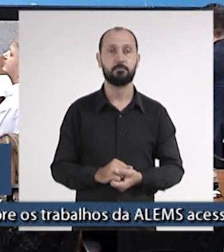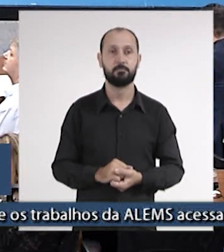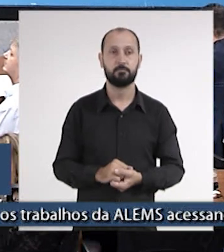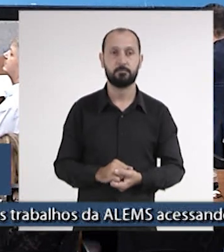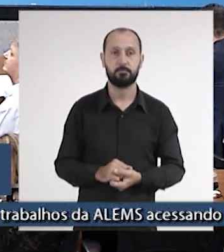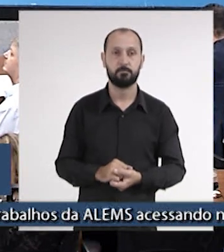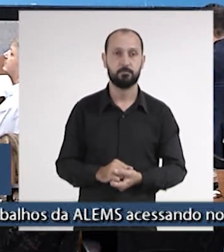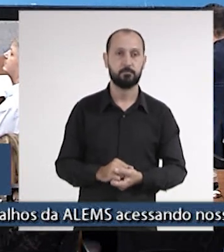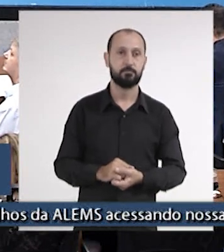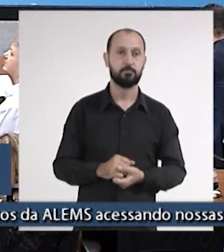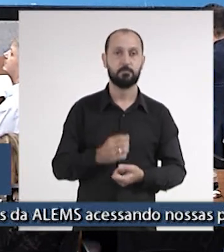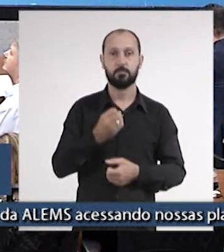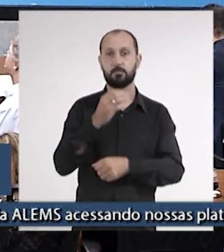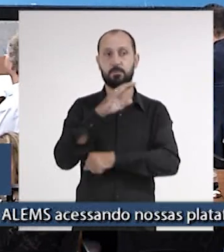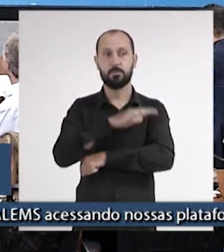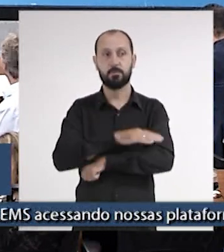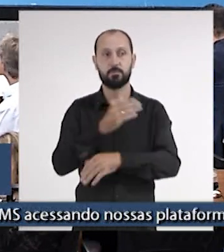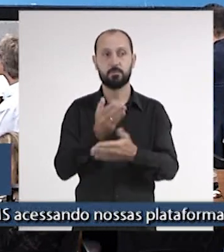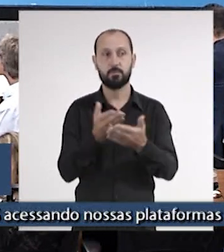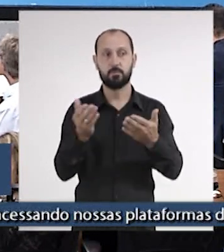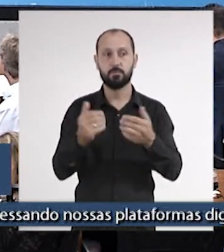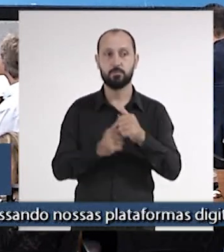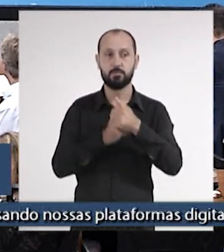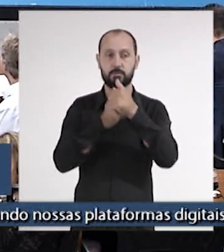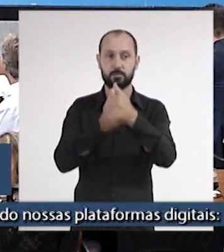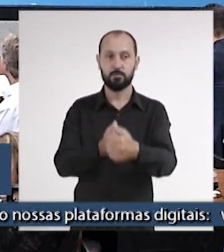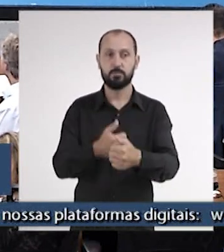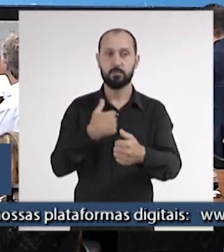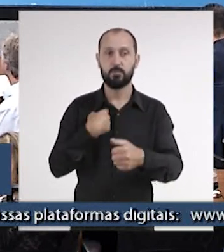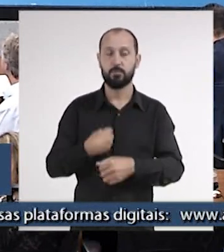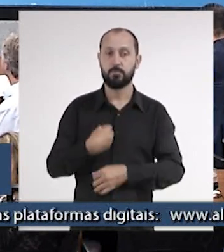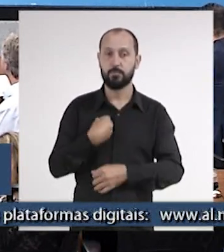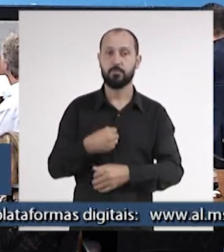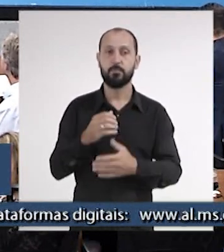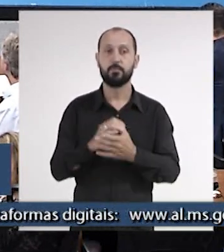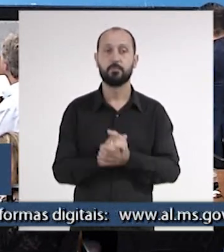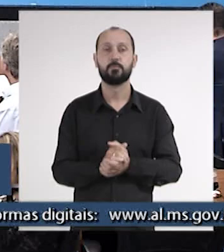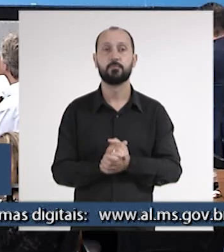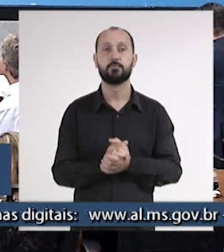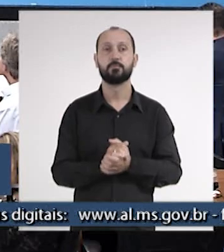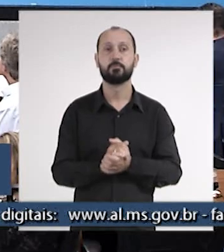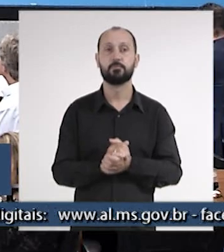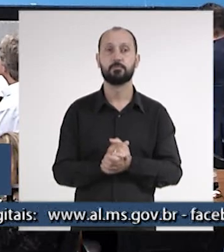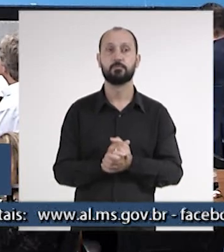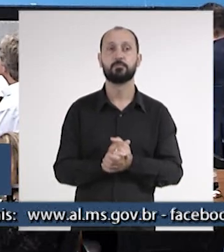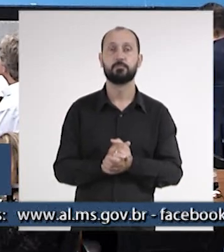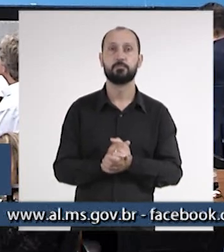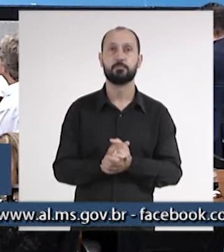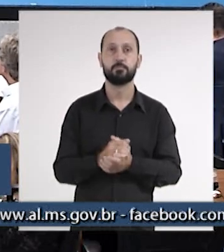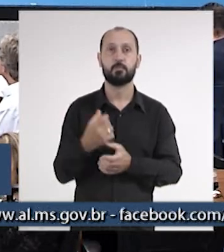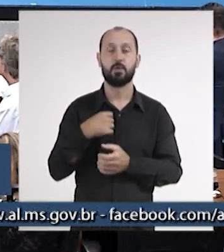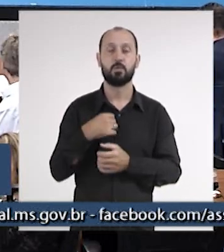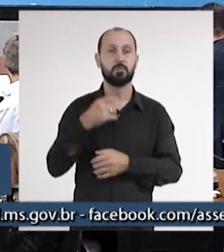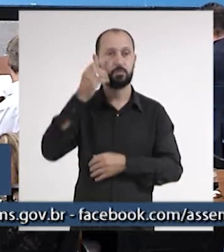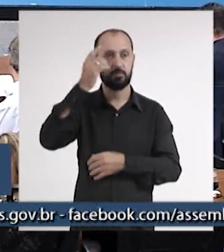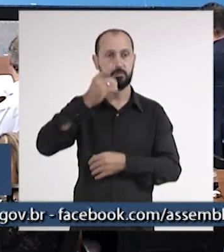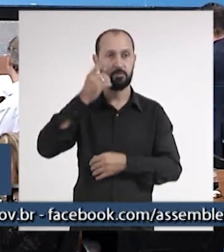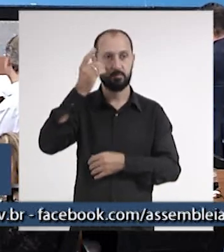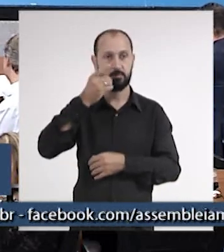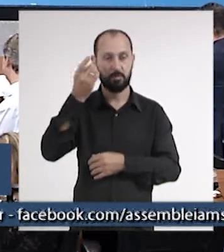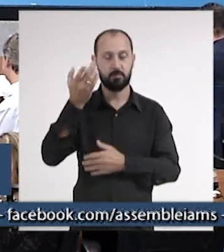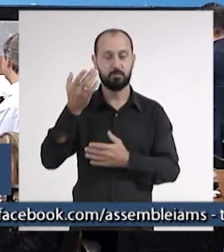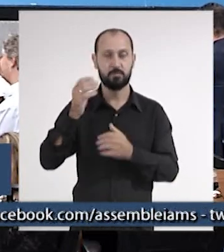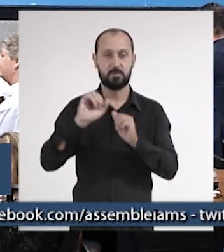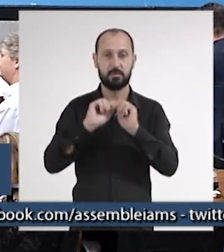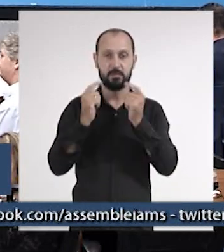Muito boa tarde a todos que nos acompanham aqui presencialmente, aos parlamentares aqui da casa,